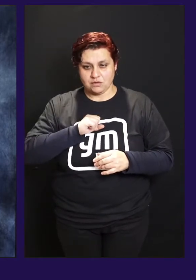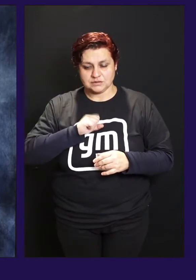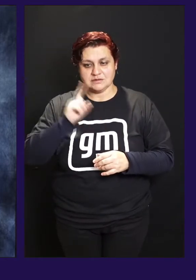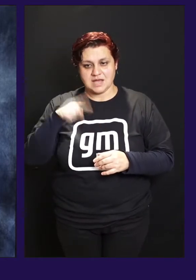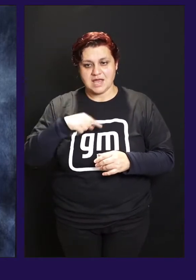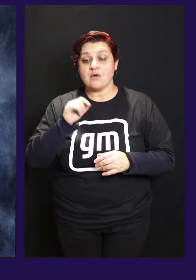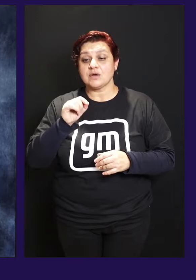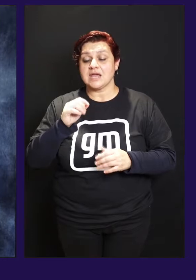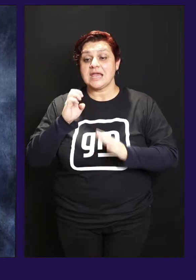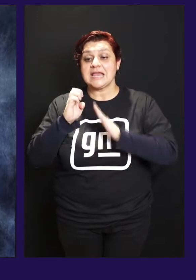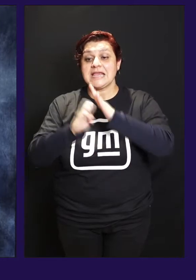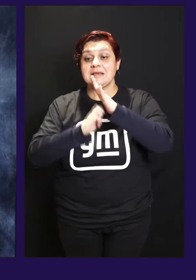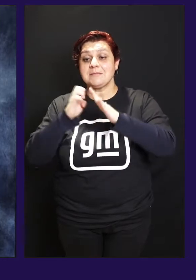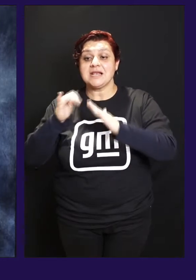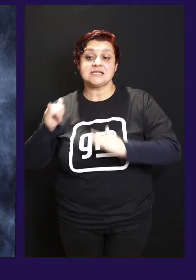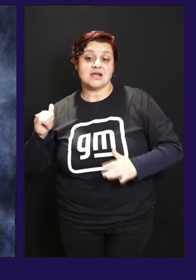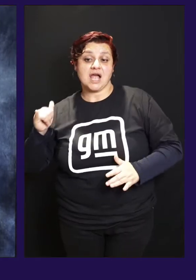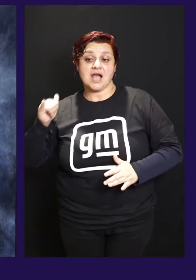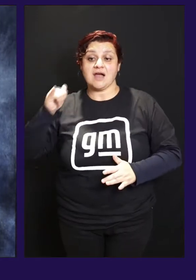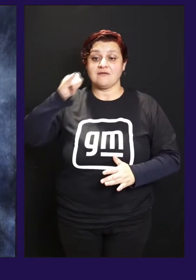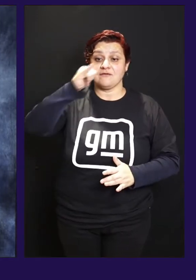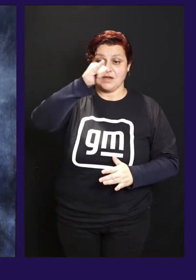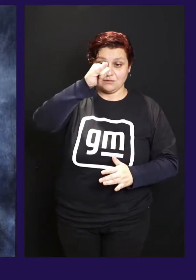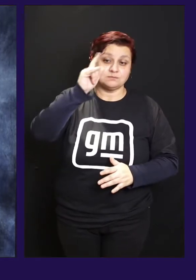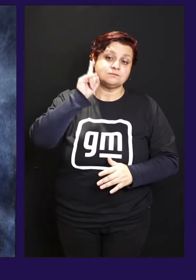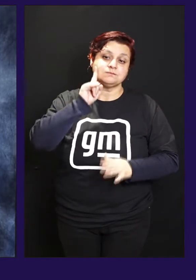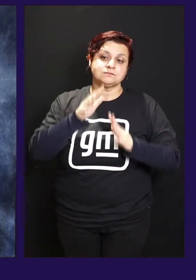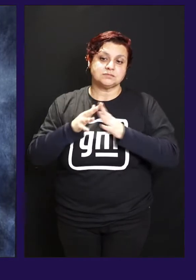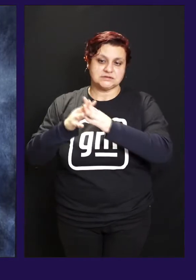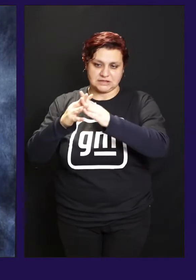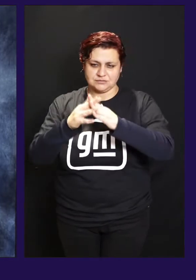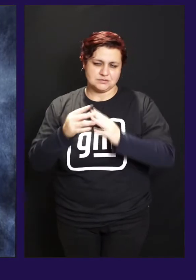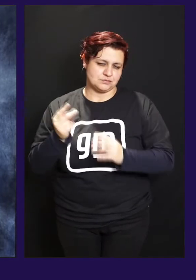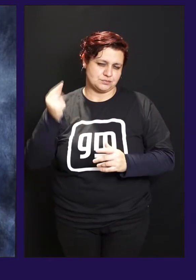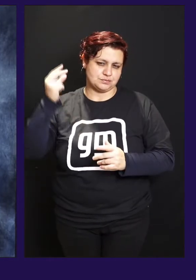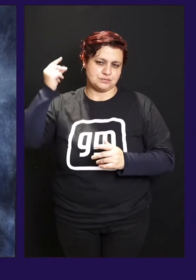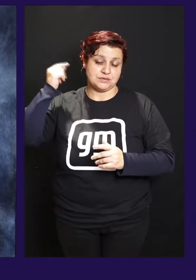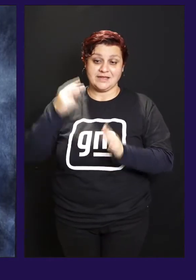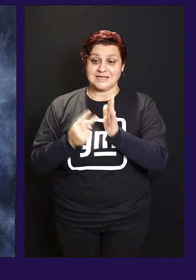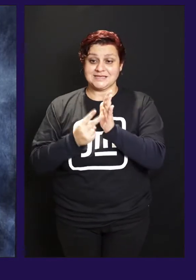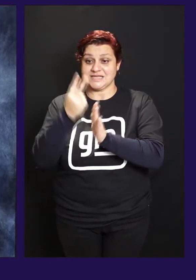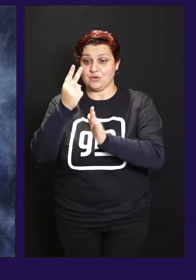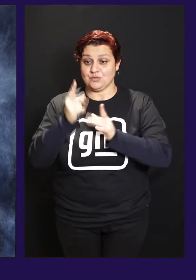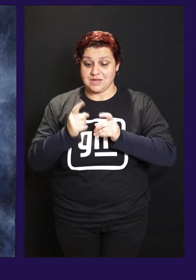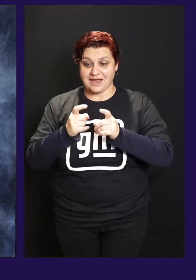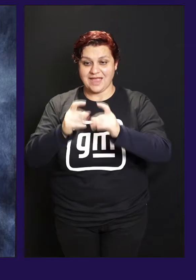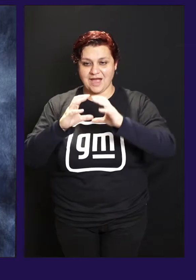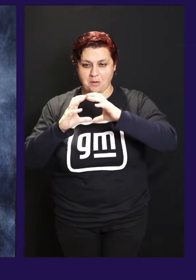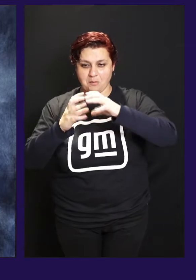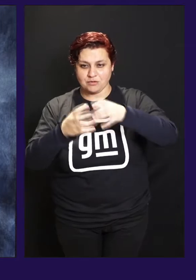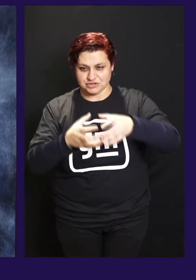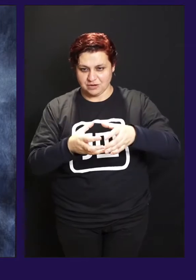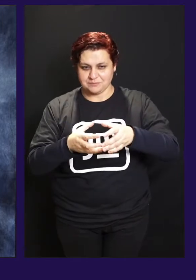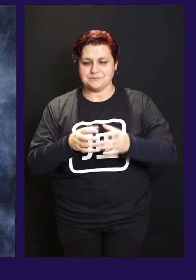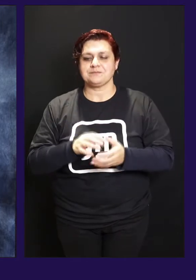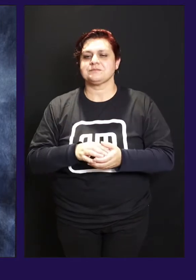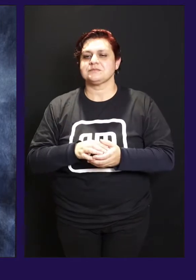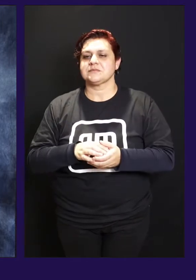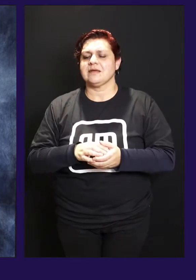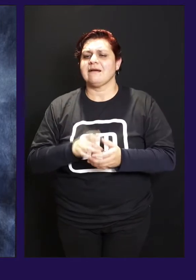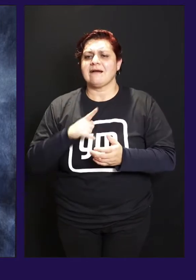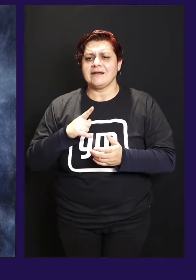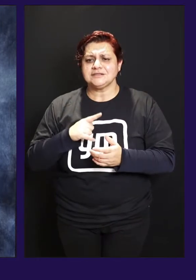deficiência permanente, mas você também cria soluções que funcionam para outros cenários. Um exemplo que eu gostaria de passar, quando